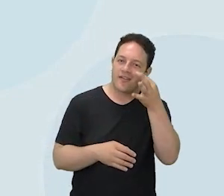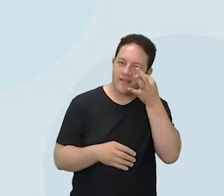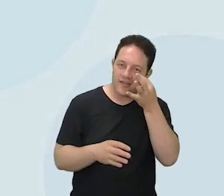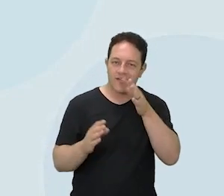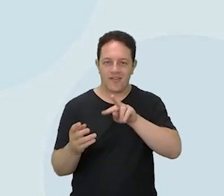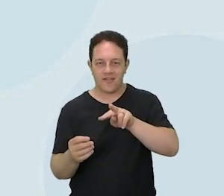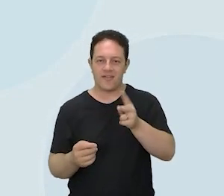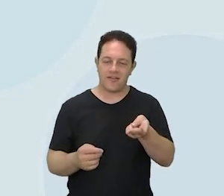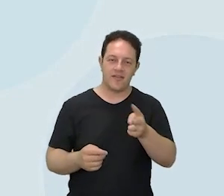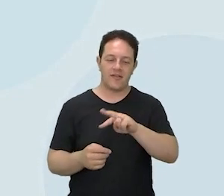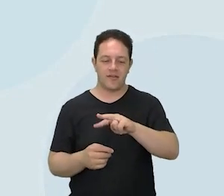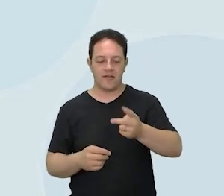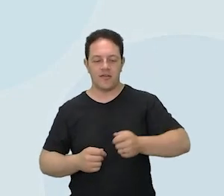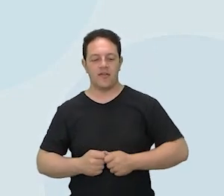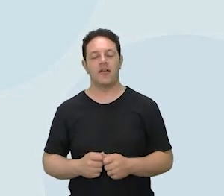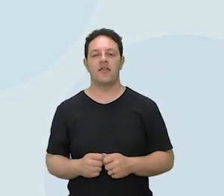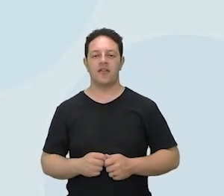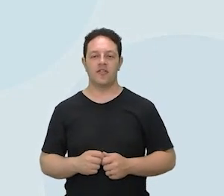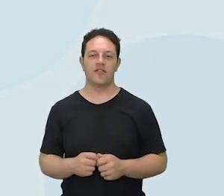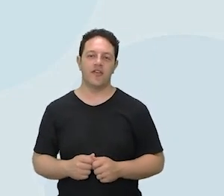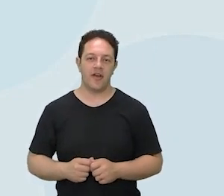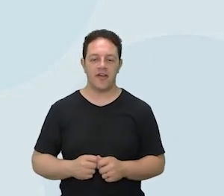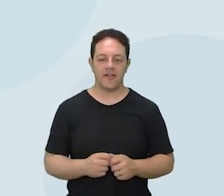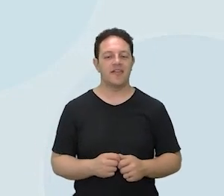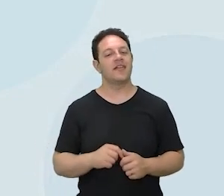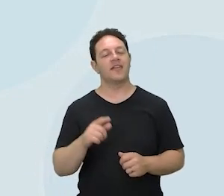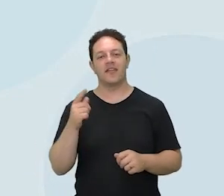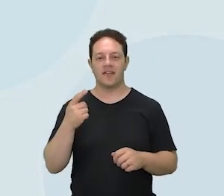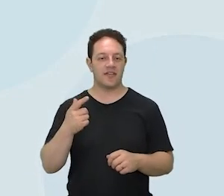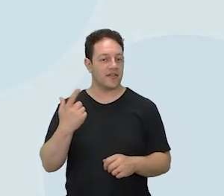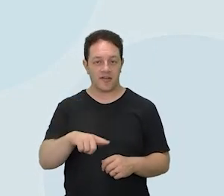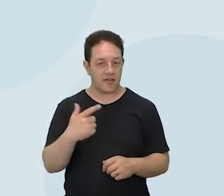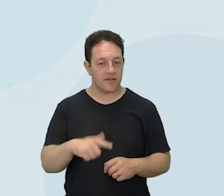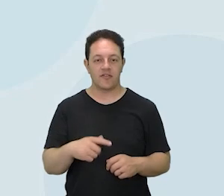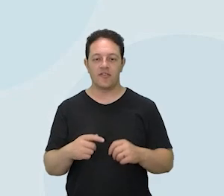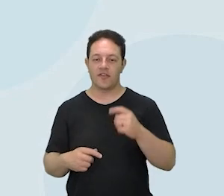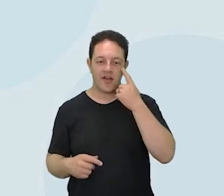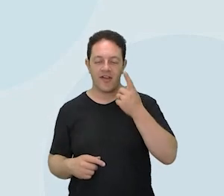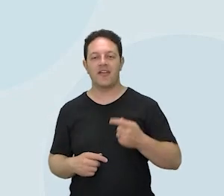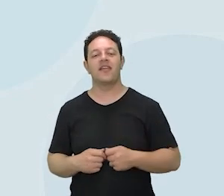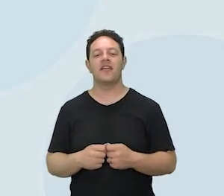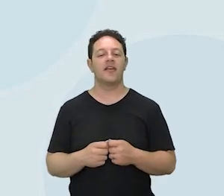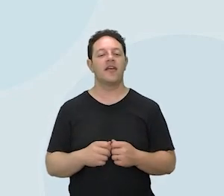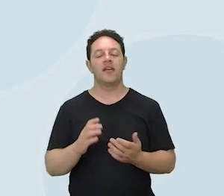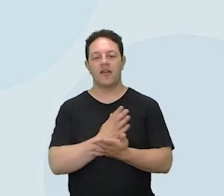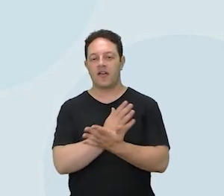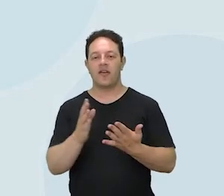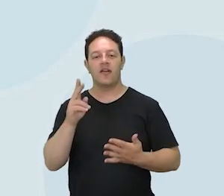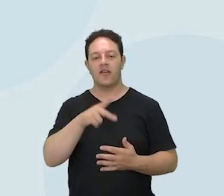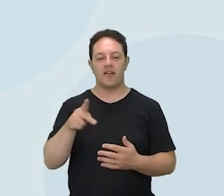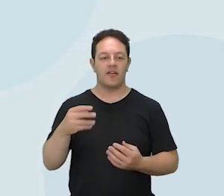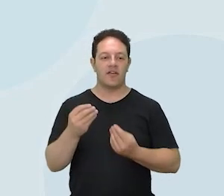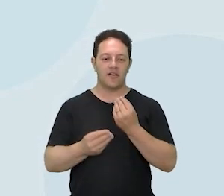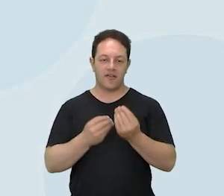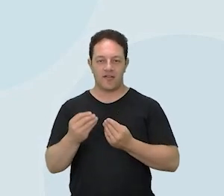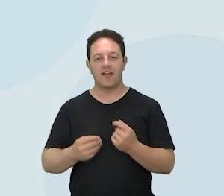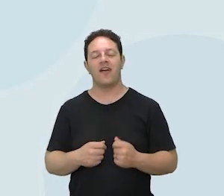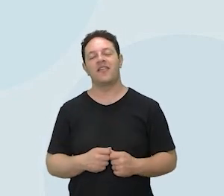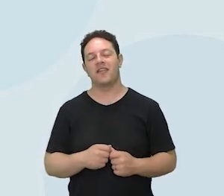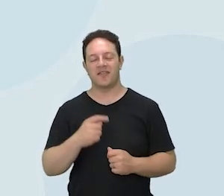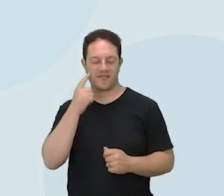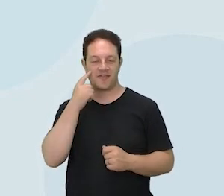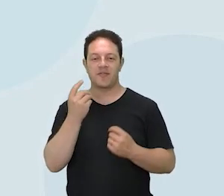e não tem um professor que, ao se ver com a aula atribuída de